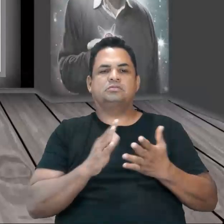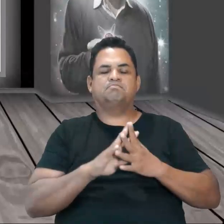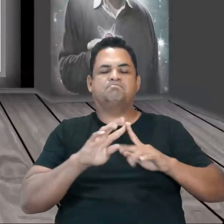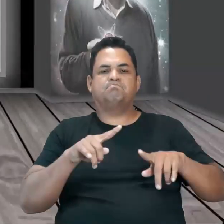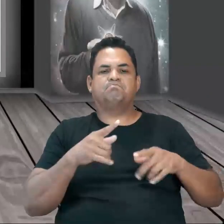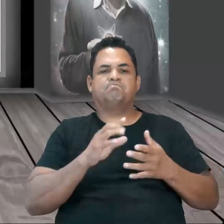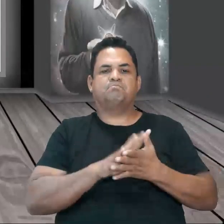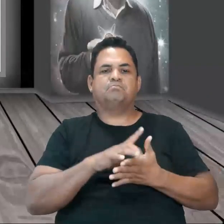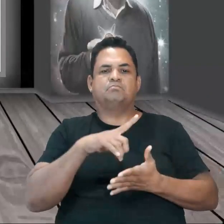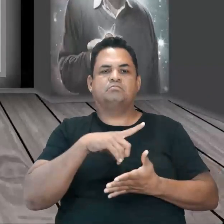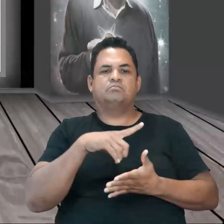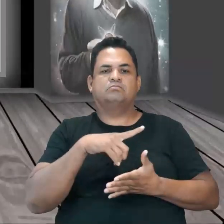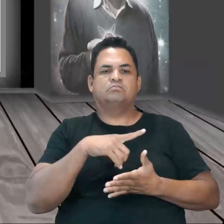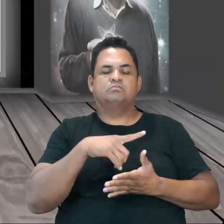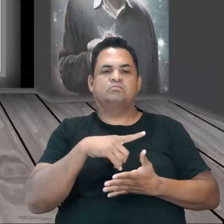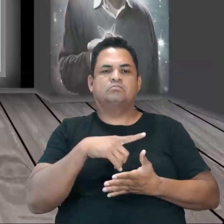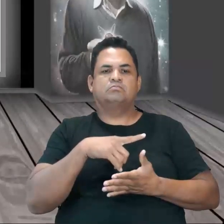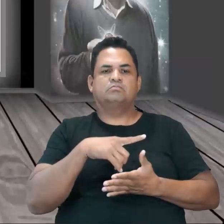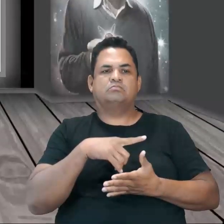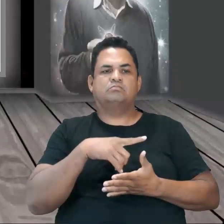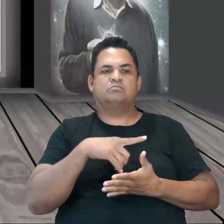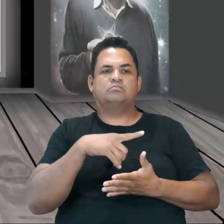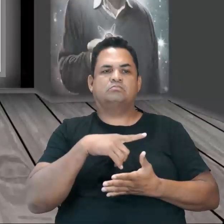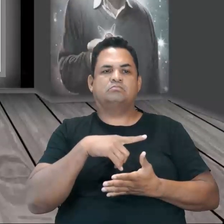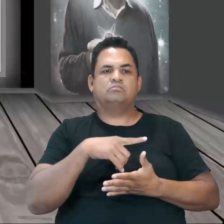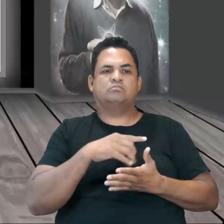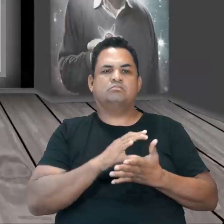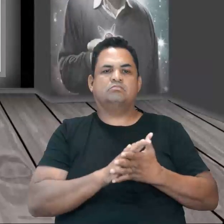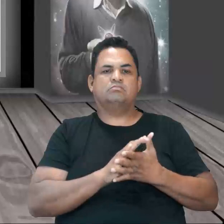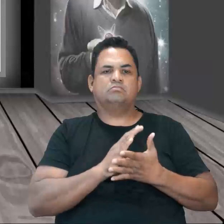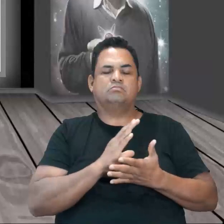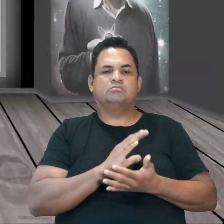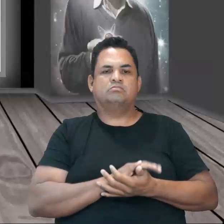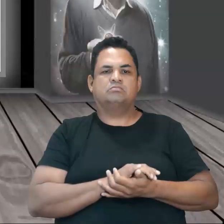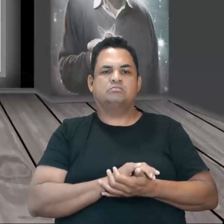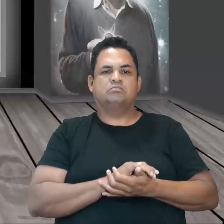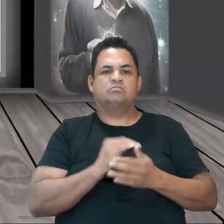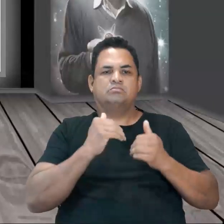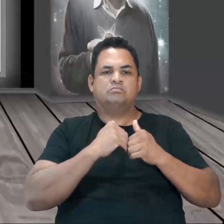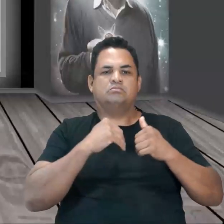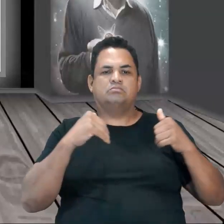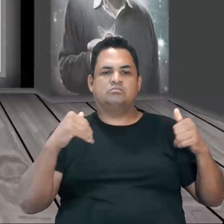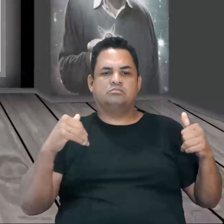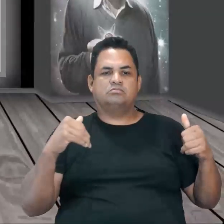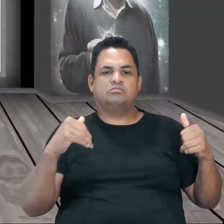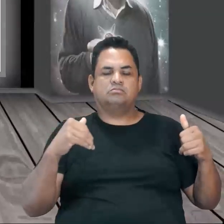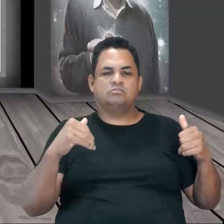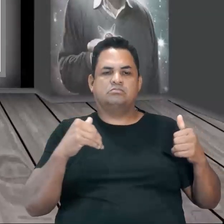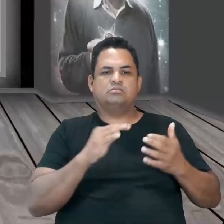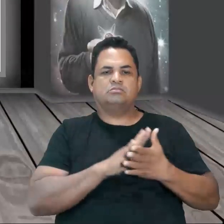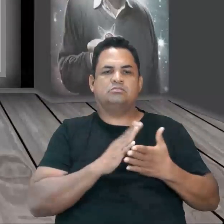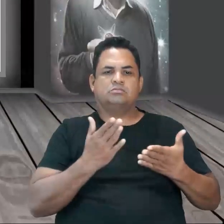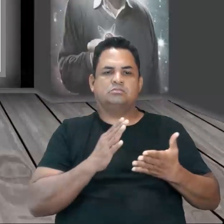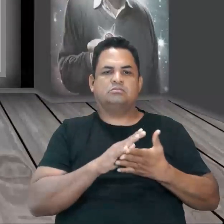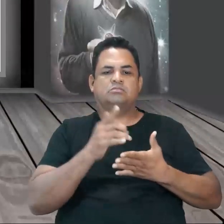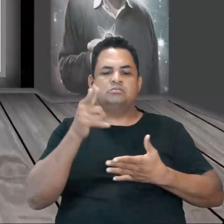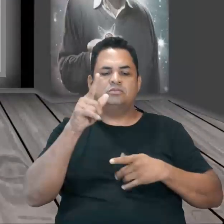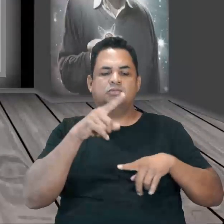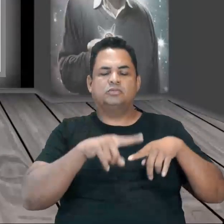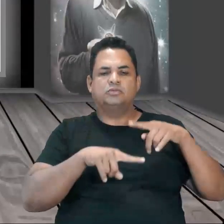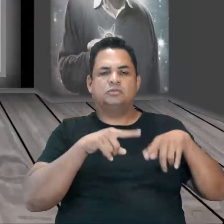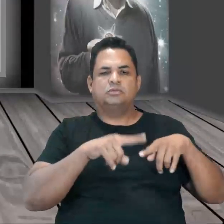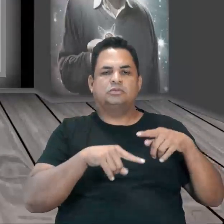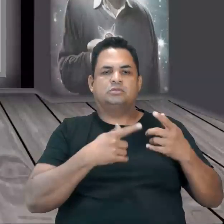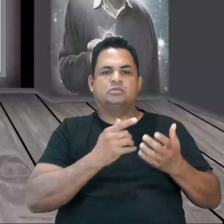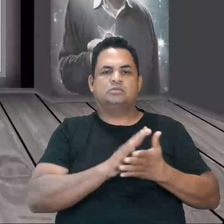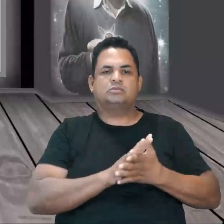tenho cargas que podem acabar se separando, né? Se chegar outro objeto carregado